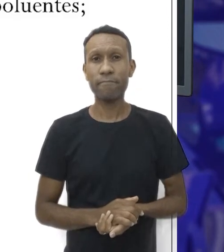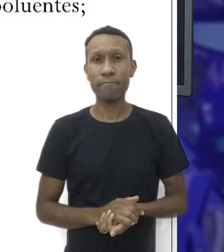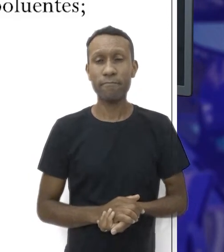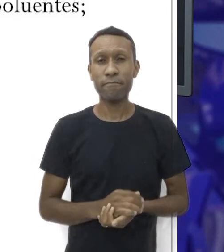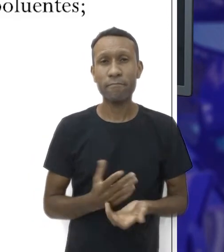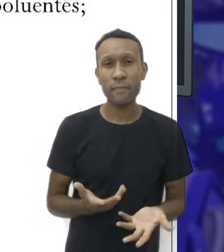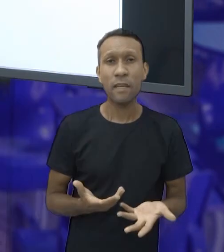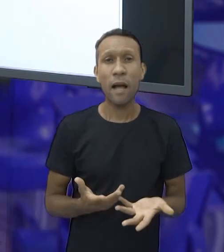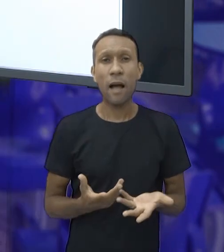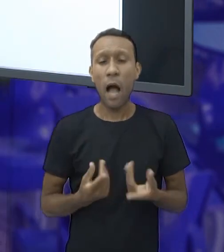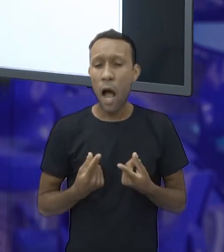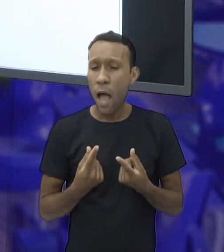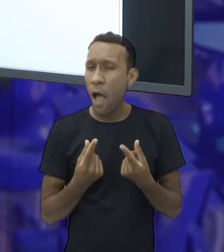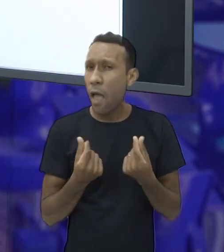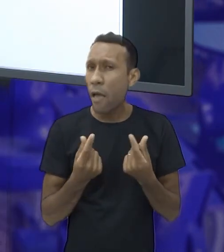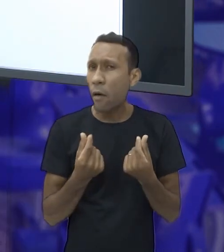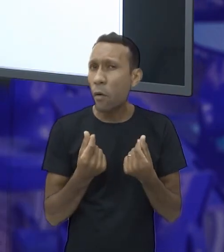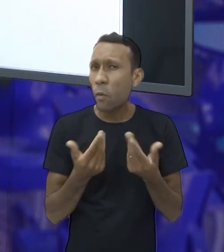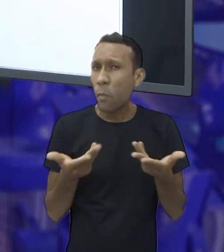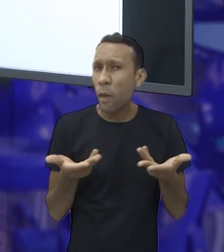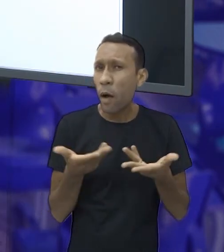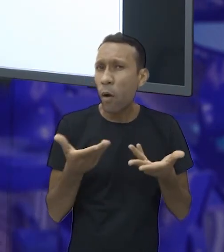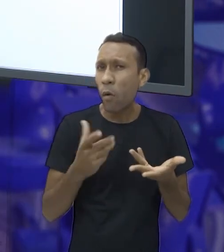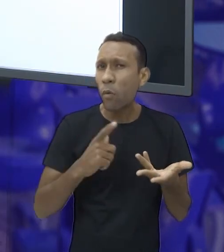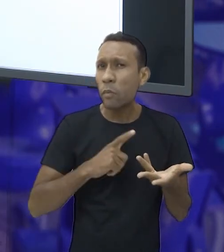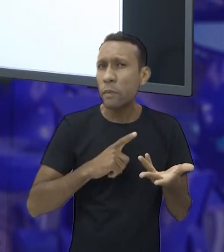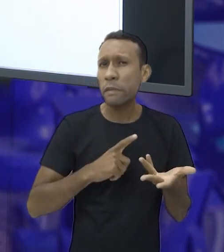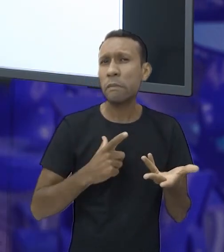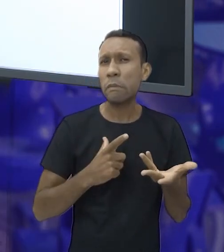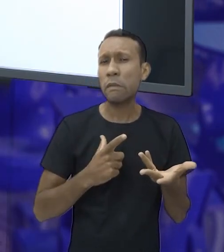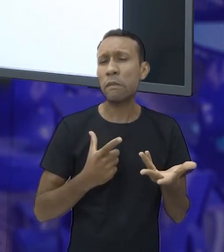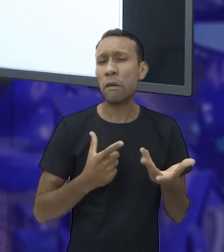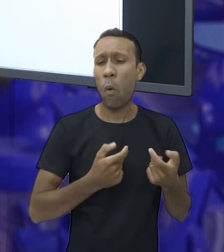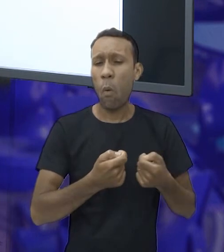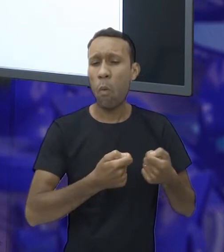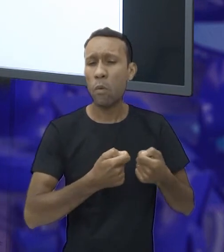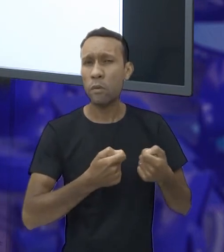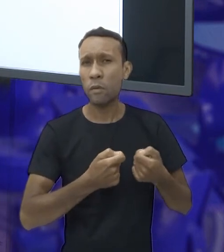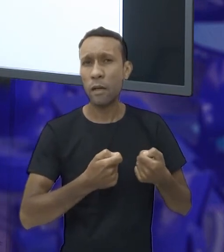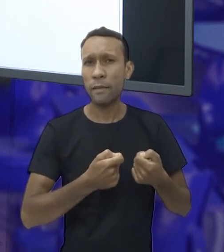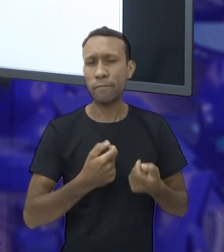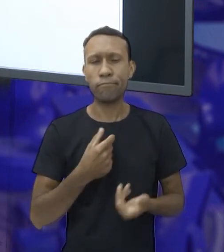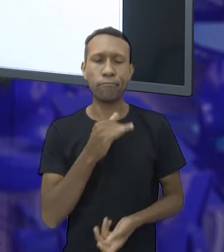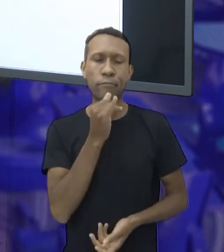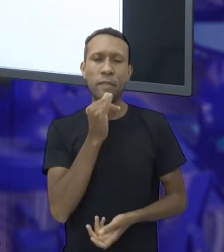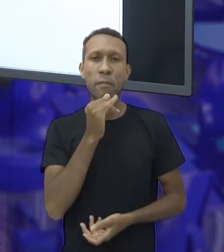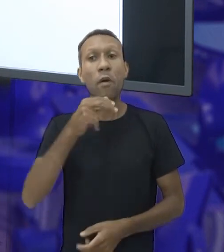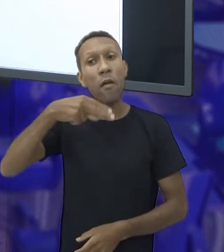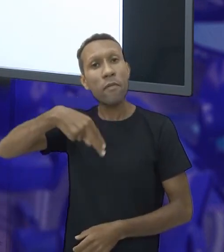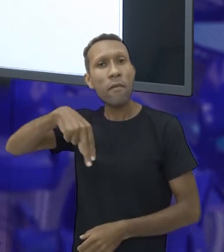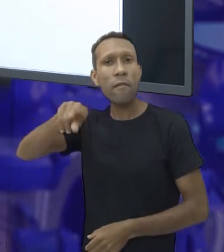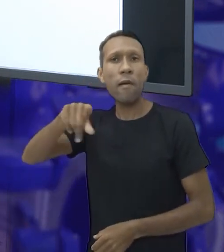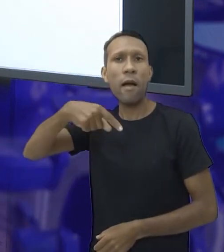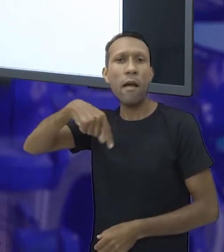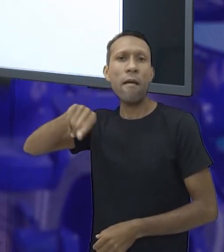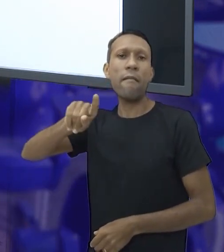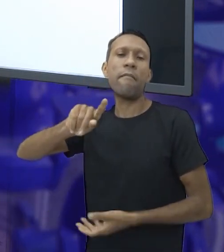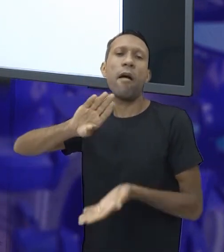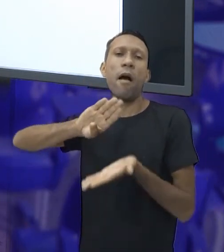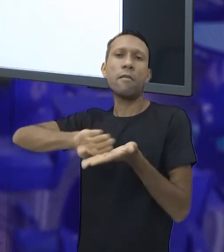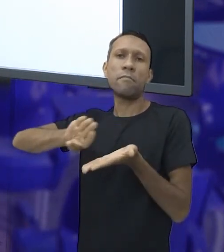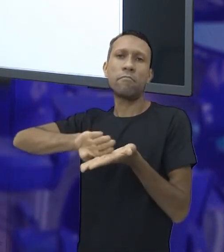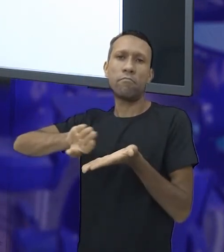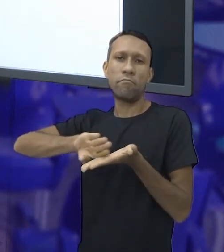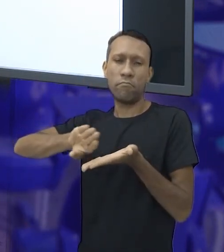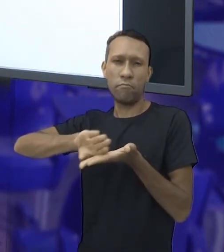Terceirização da economia. A economia hoje ela é praticamente toda terceirizada. Você vai em um banco, por exemplo, vamos colocar um banco